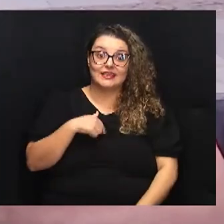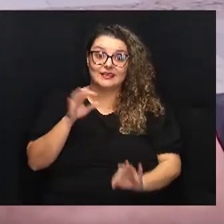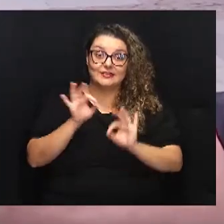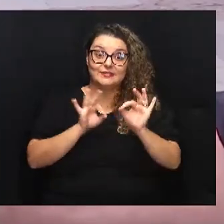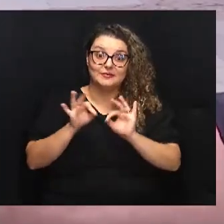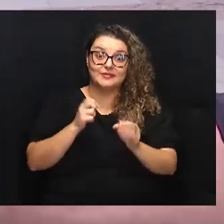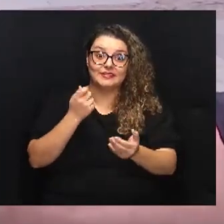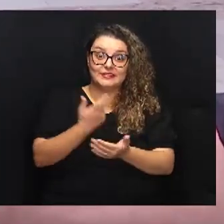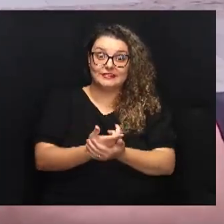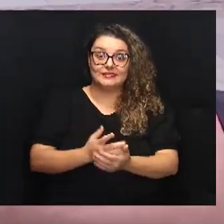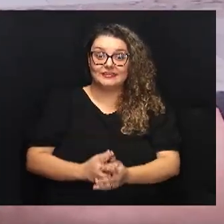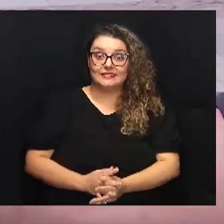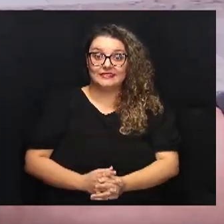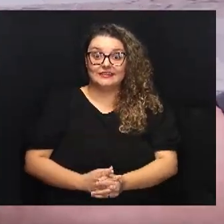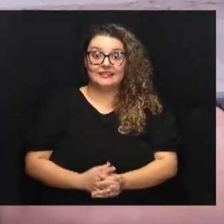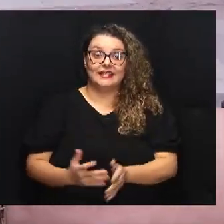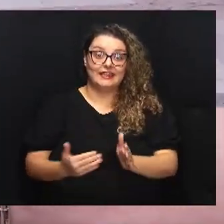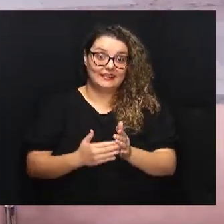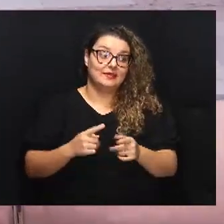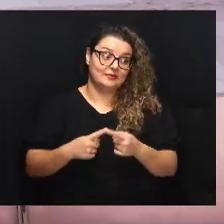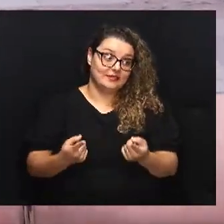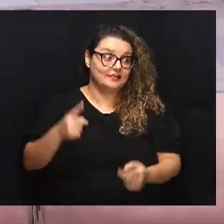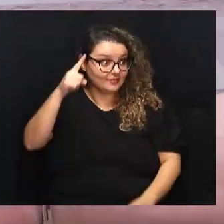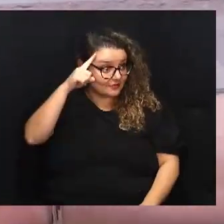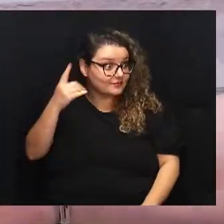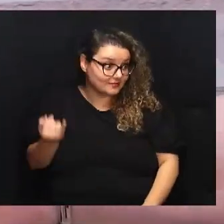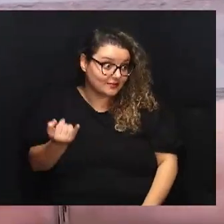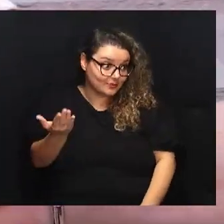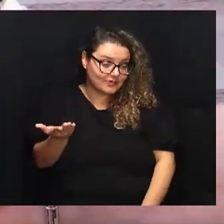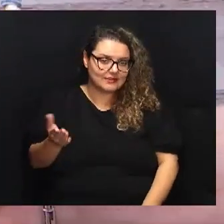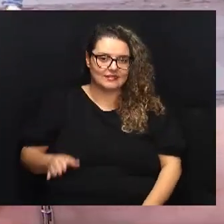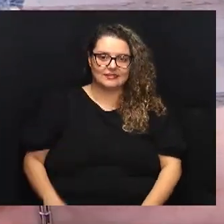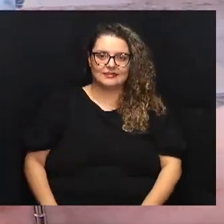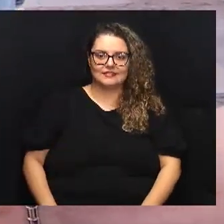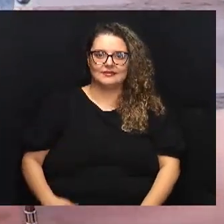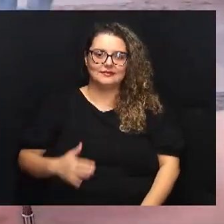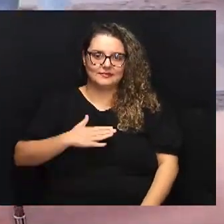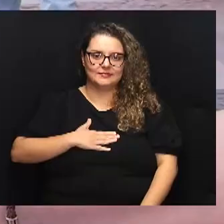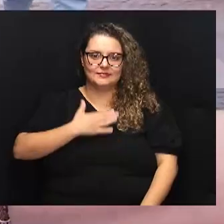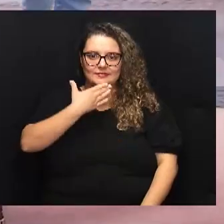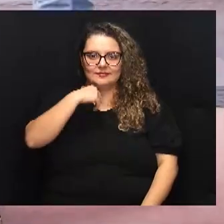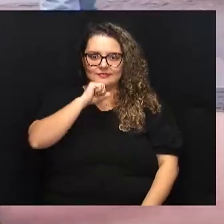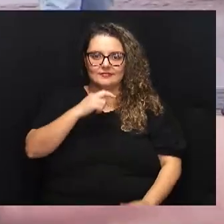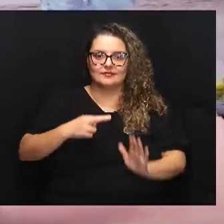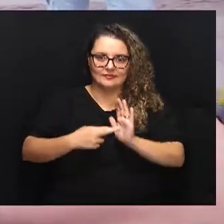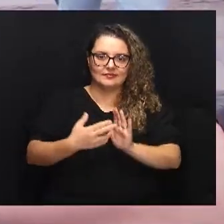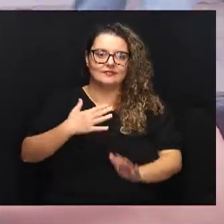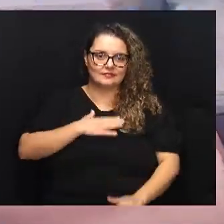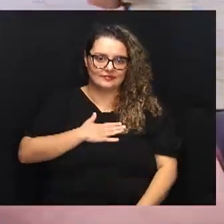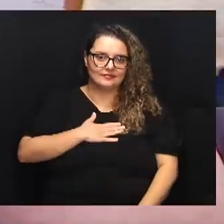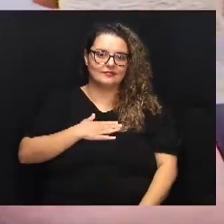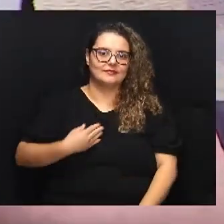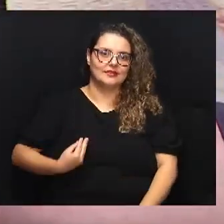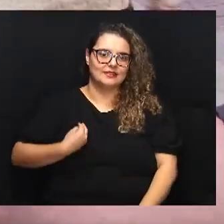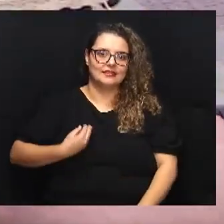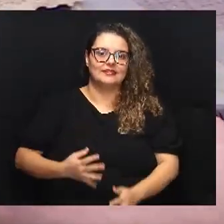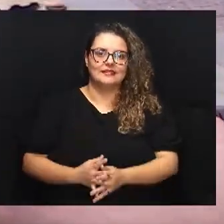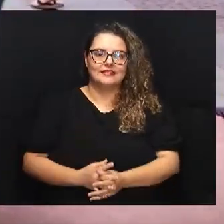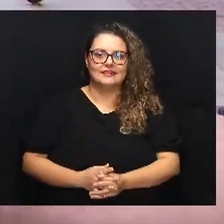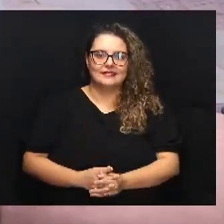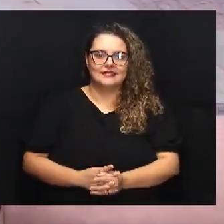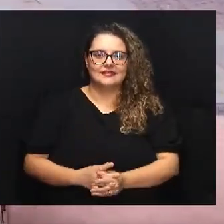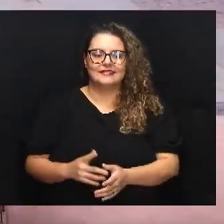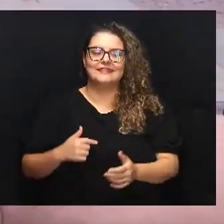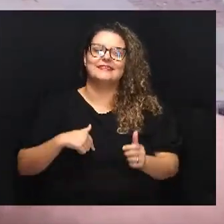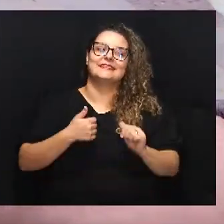comprar. Até porque, né, é uma data muito importante. É o meu pai e, tipo assim, representa muito na minha vida. Estou